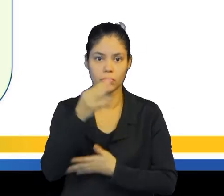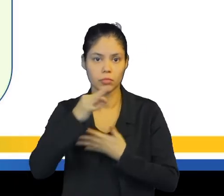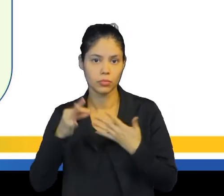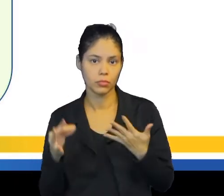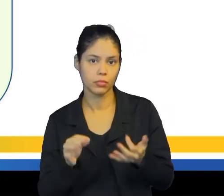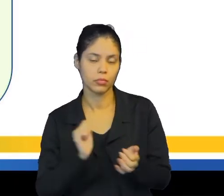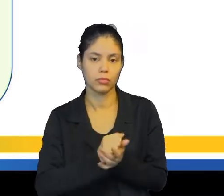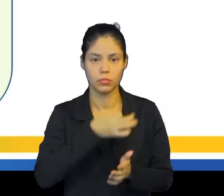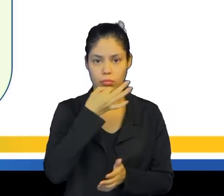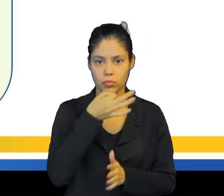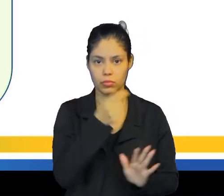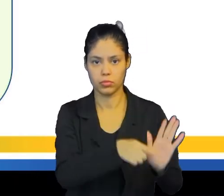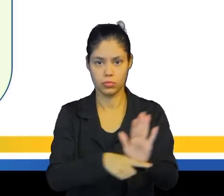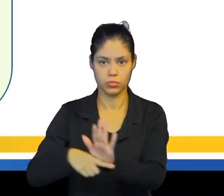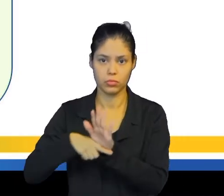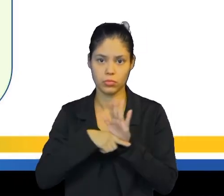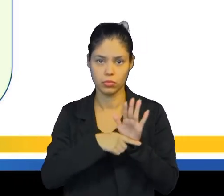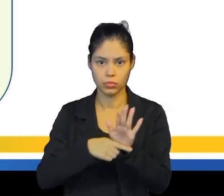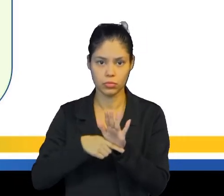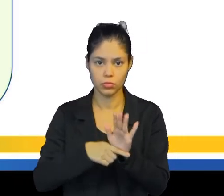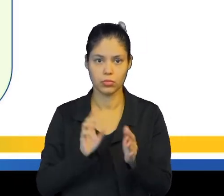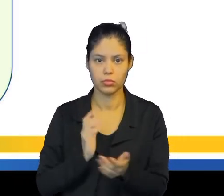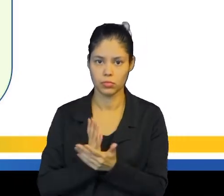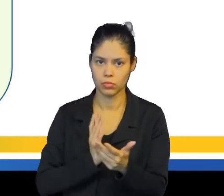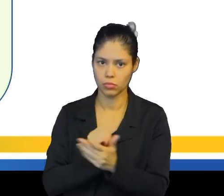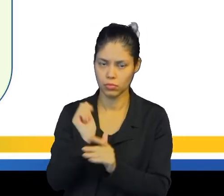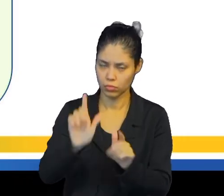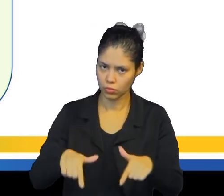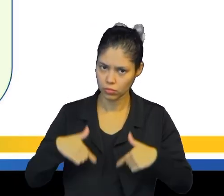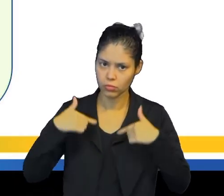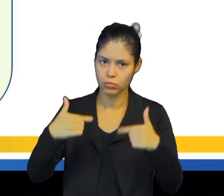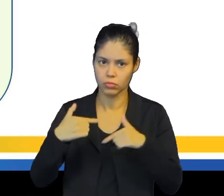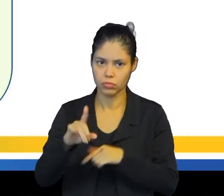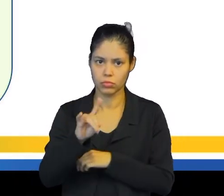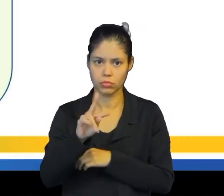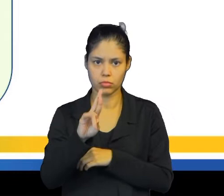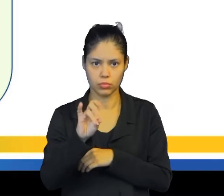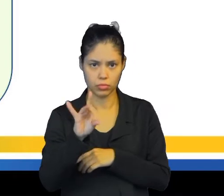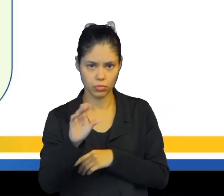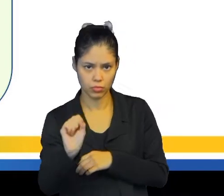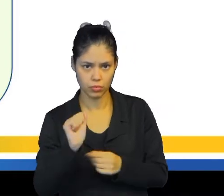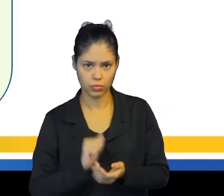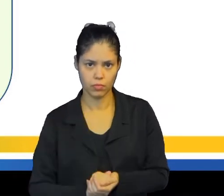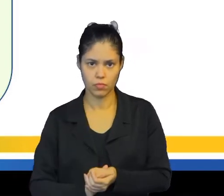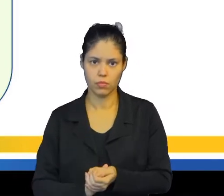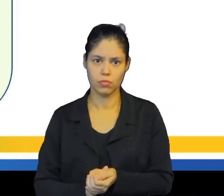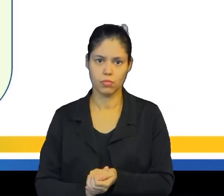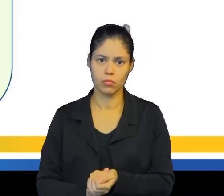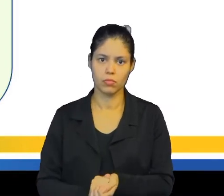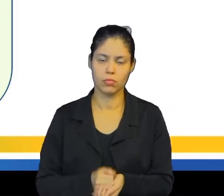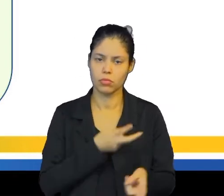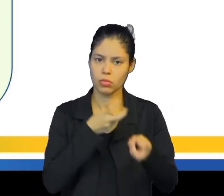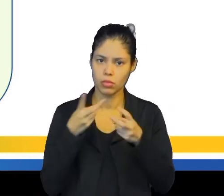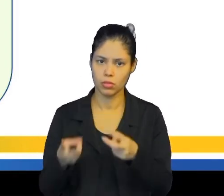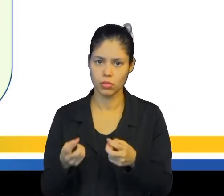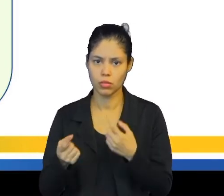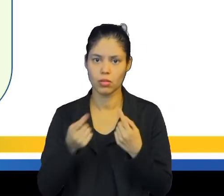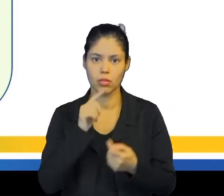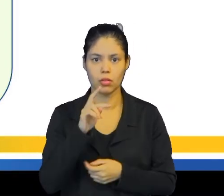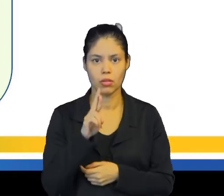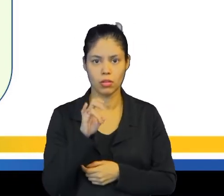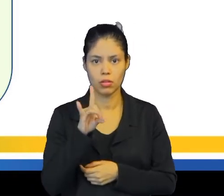tipo textual argumentativo e expositivo, buscando defender uma perspectiva